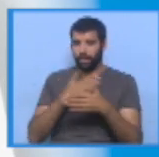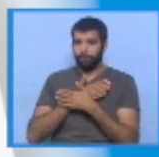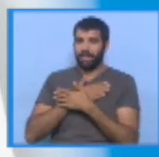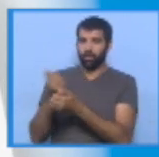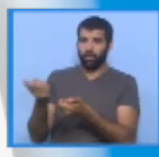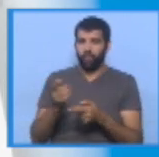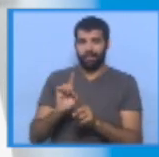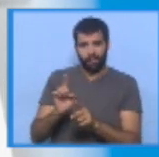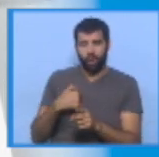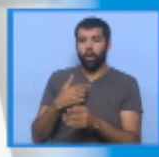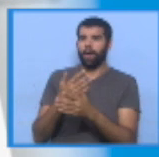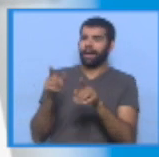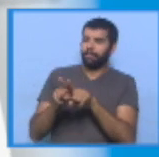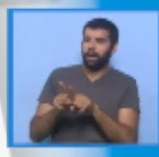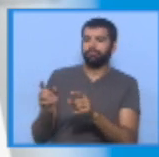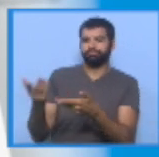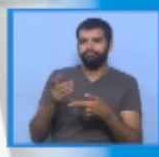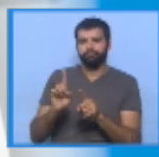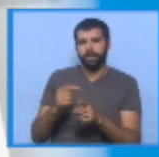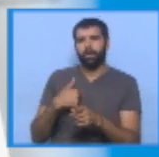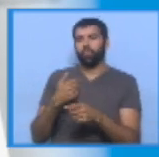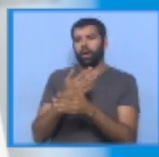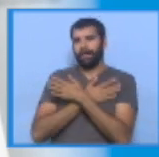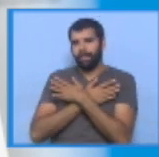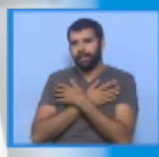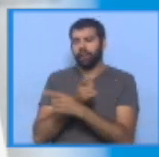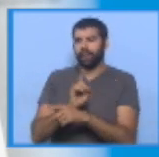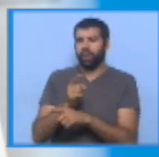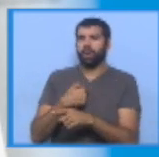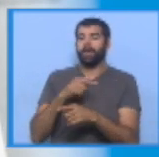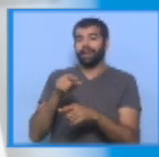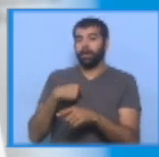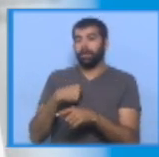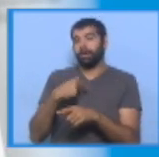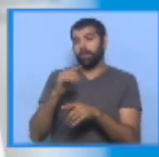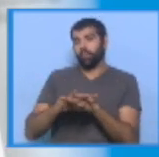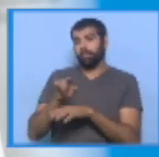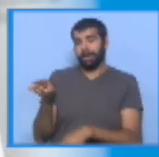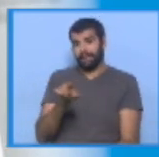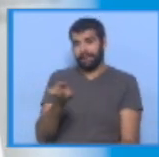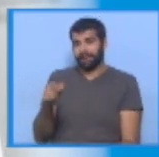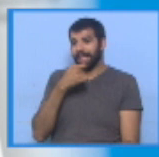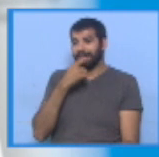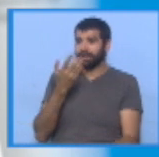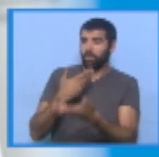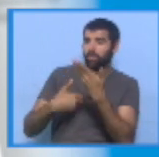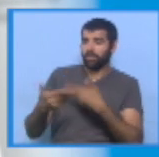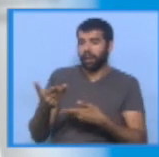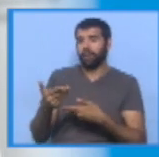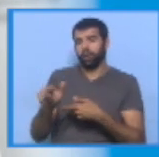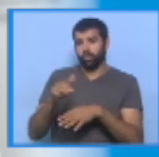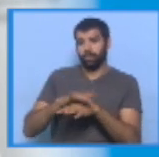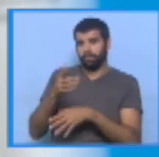teus irmãos, nem os teus parentes, nem os teus vizinhos ricos. Não seja que eles, por tua vez, te convidem e assim serás